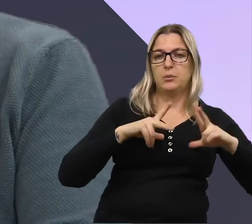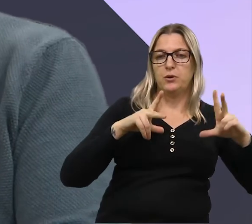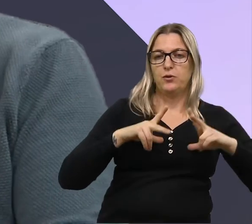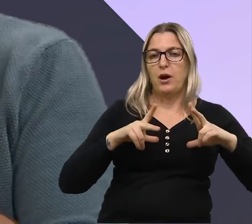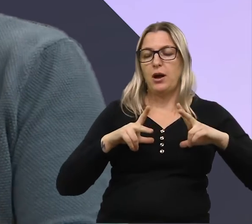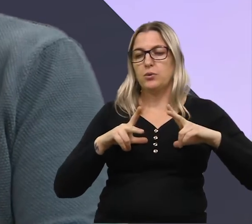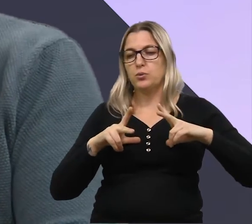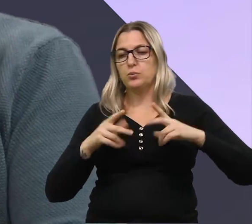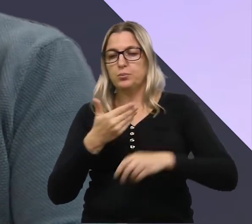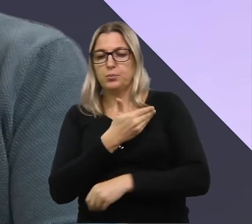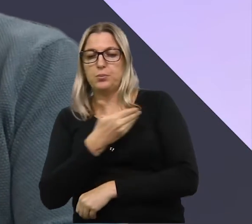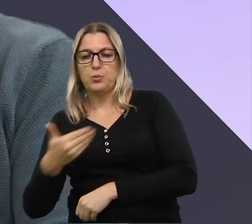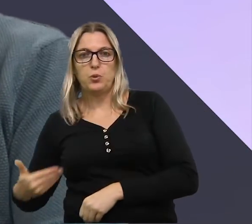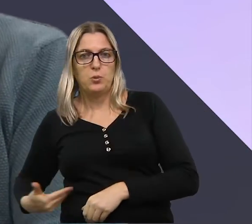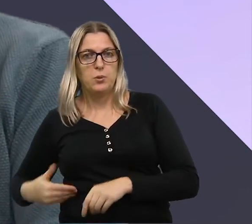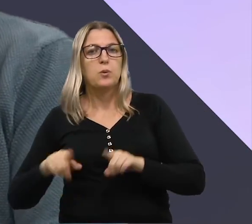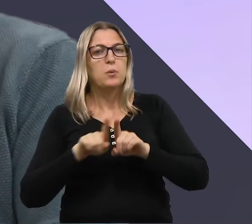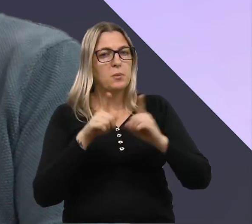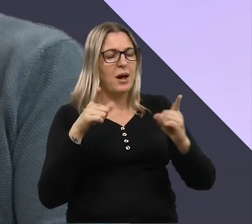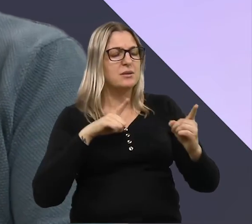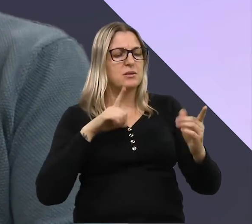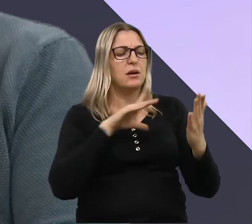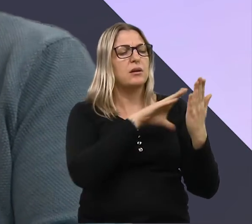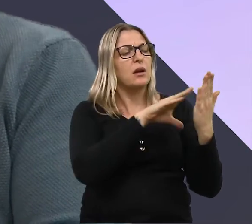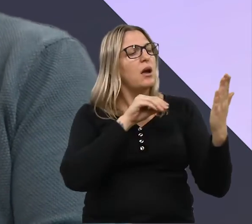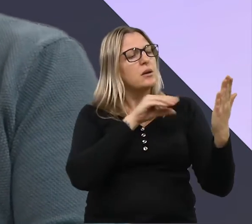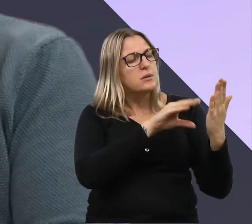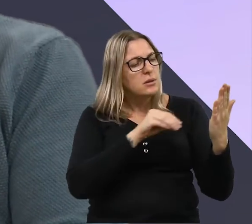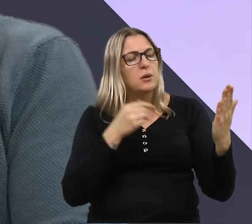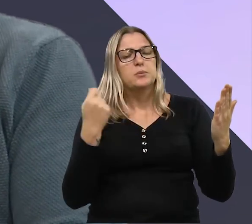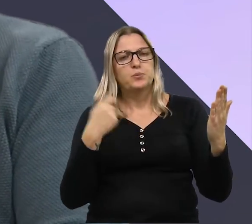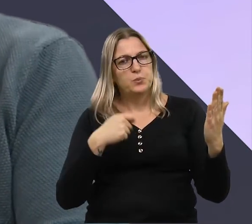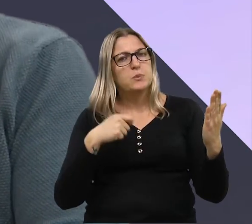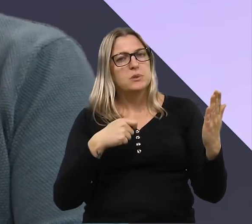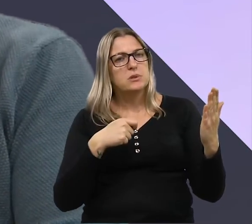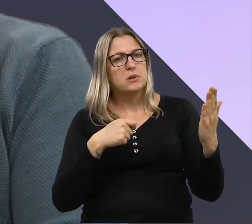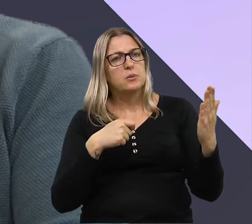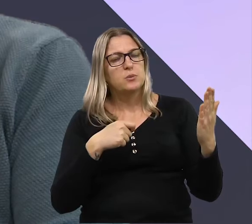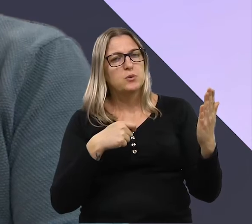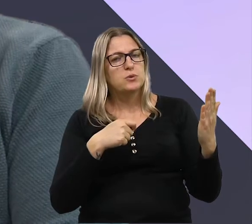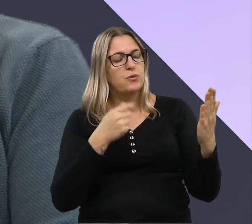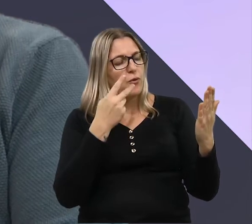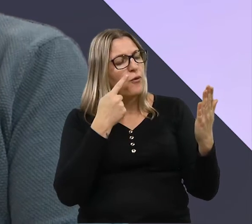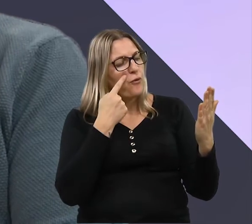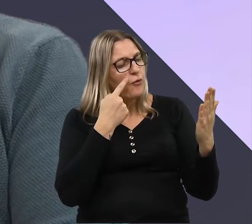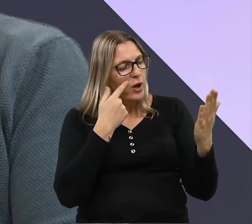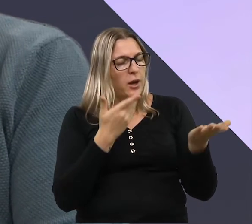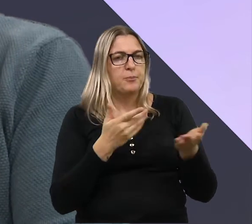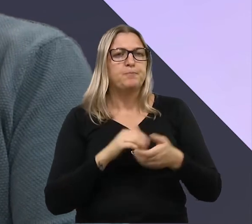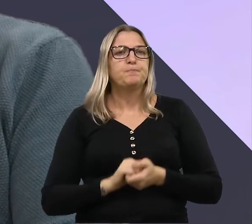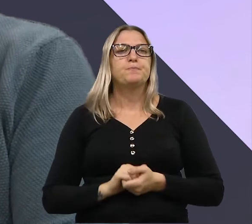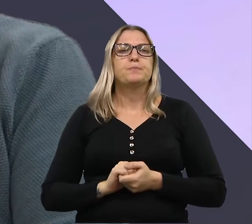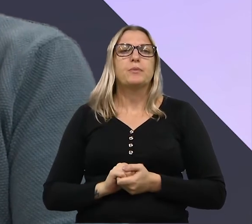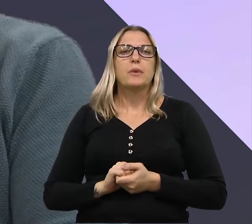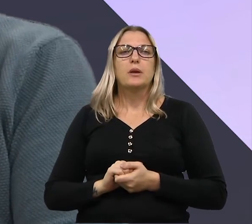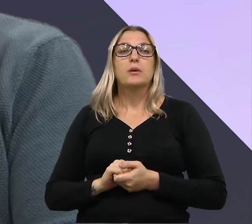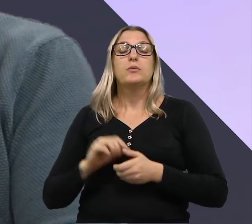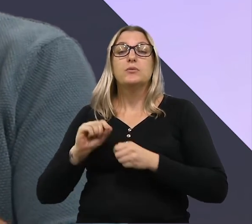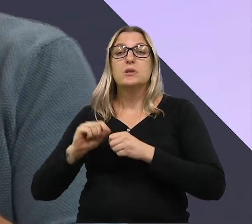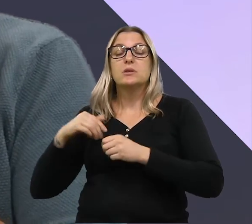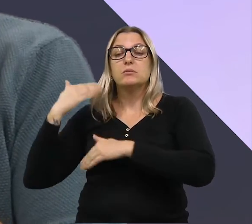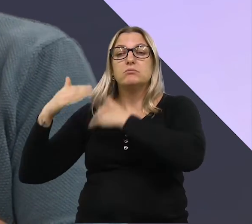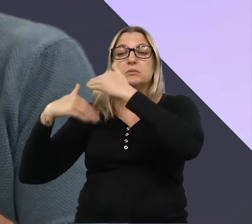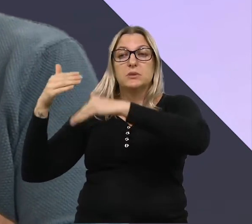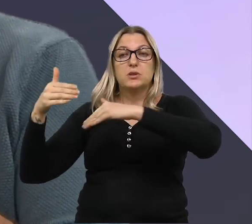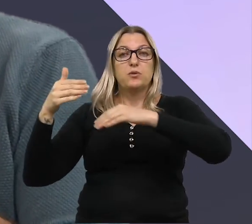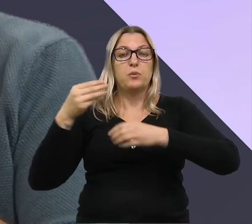privada mas tem muitos exemplos na sempre trazer para dentro e fazer com que o município possa